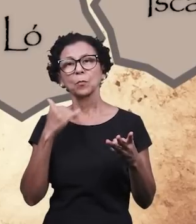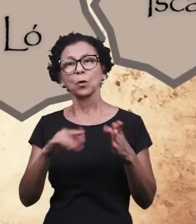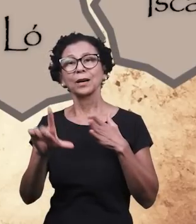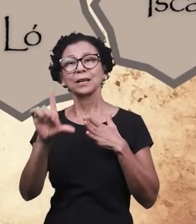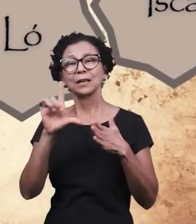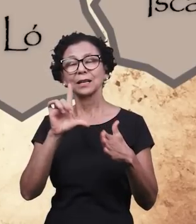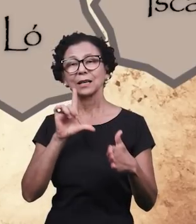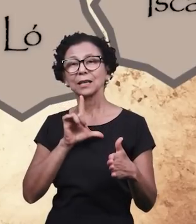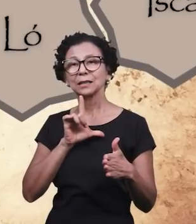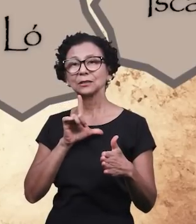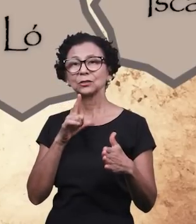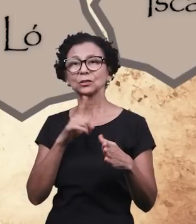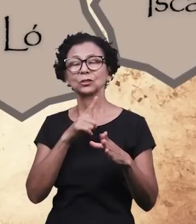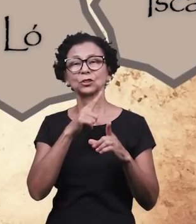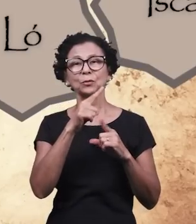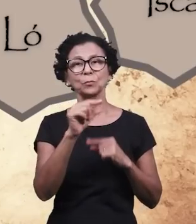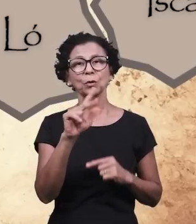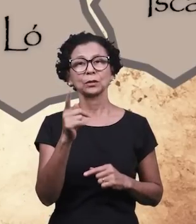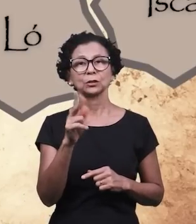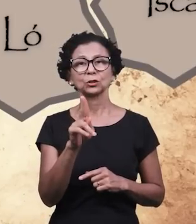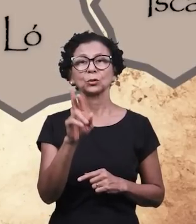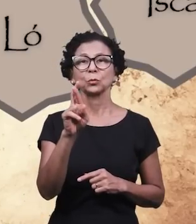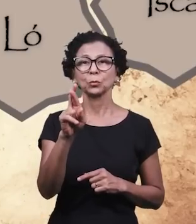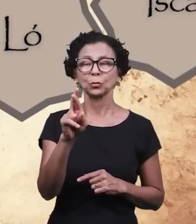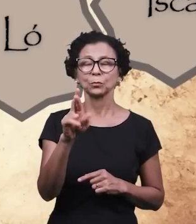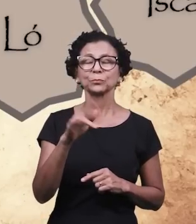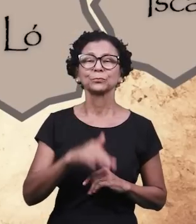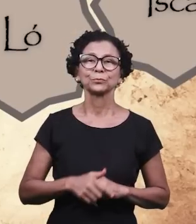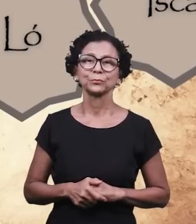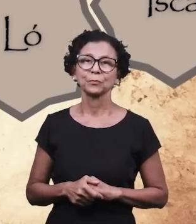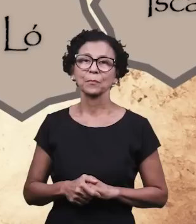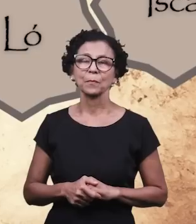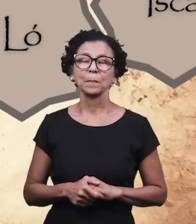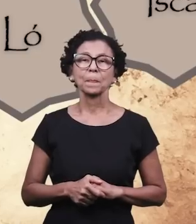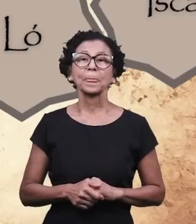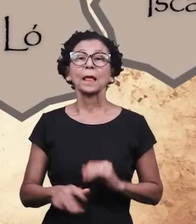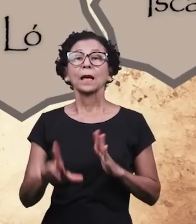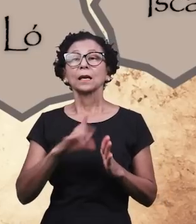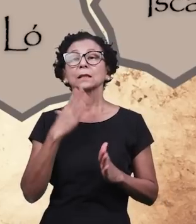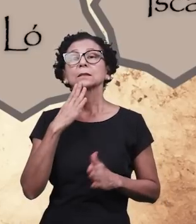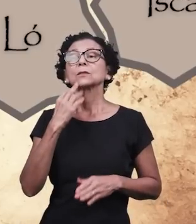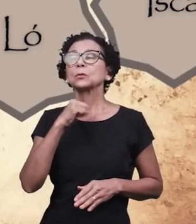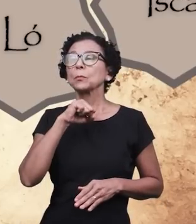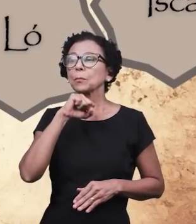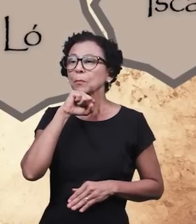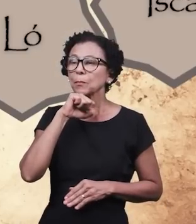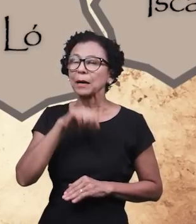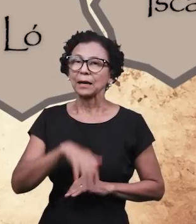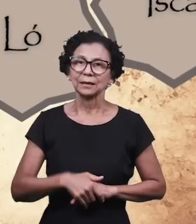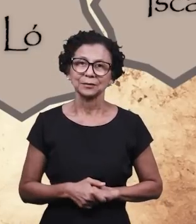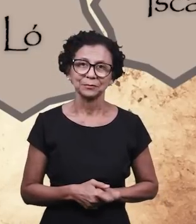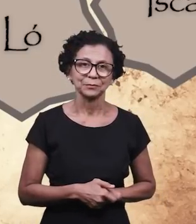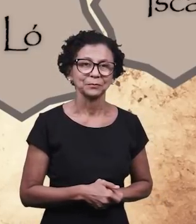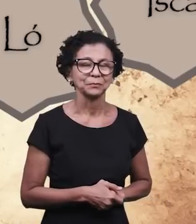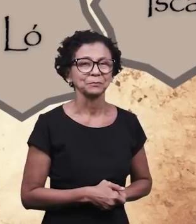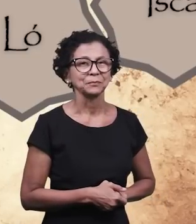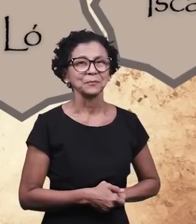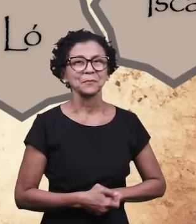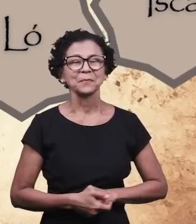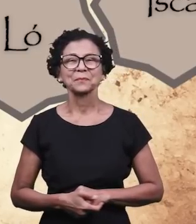já havia assim uma ideia, de vir para Canaã, mas perderam um pouquinho, foram lá para cima,